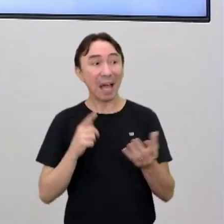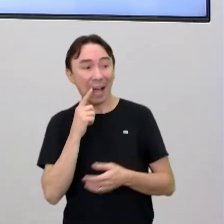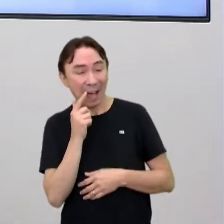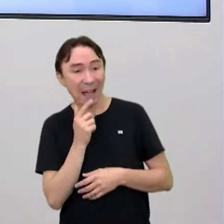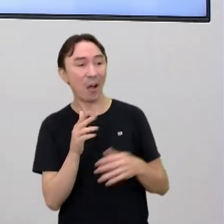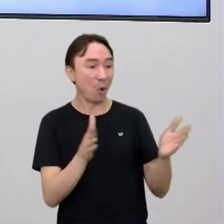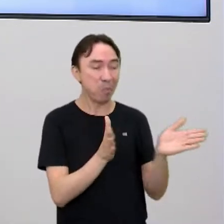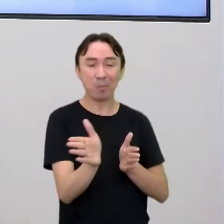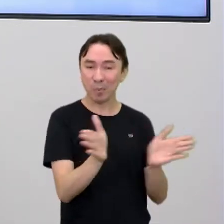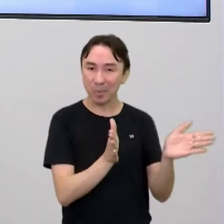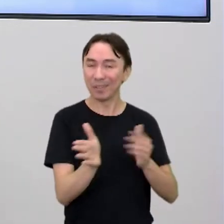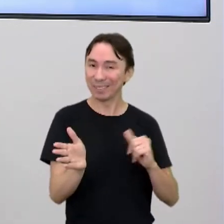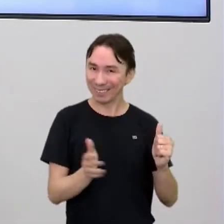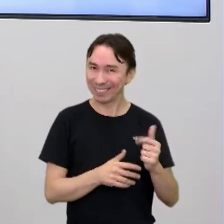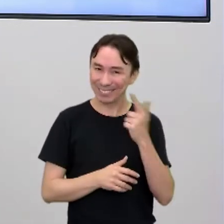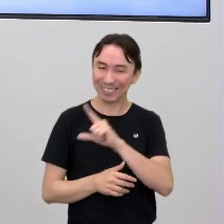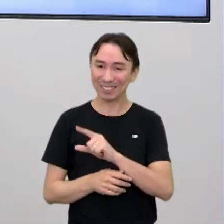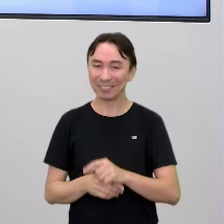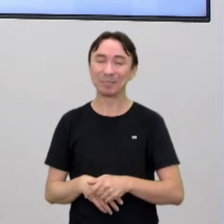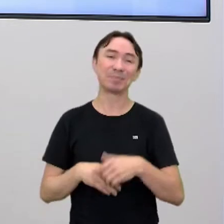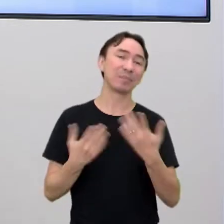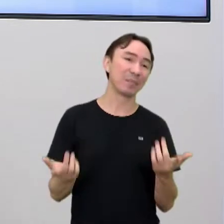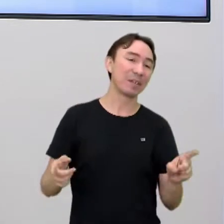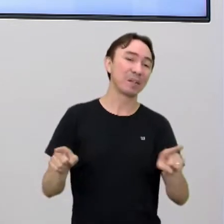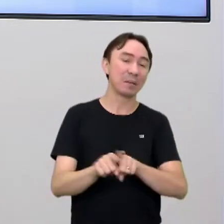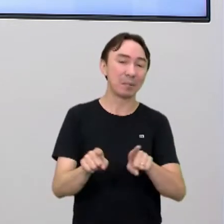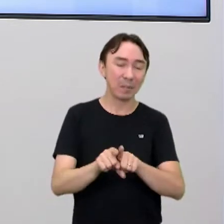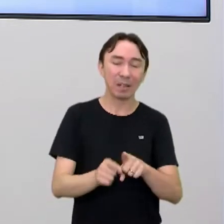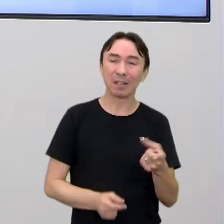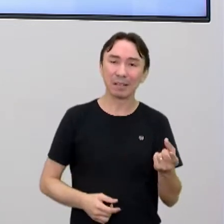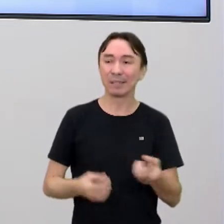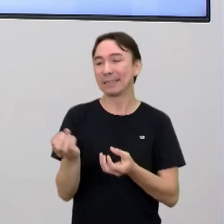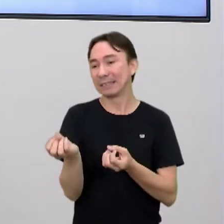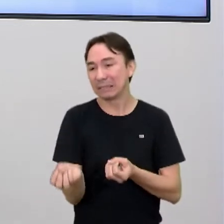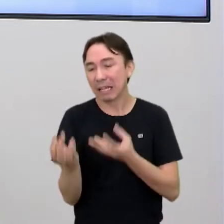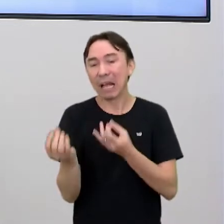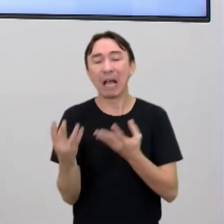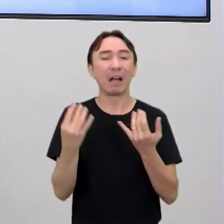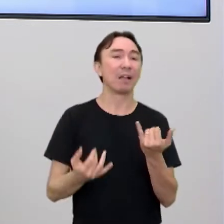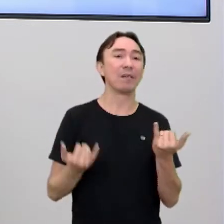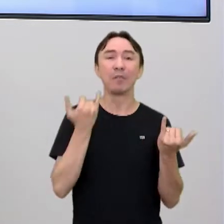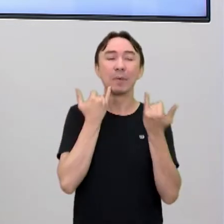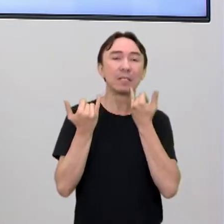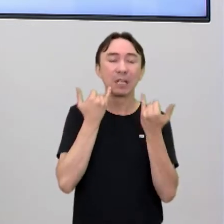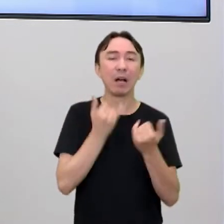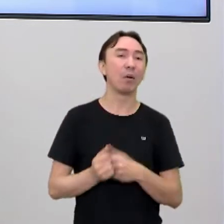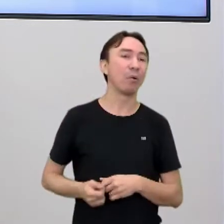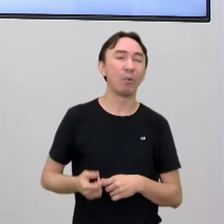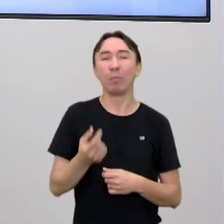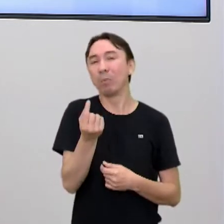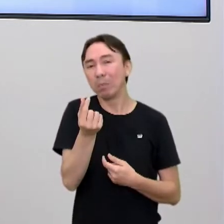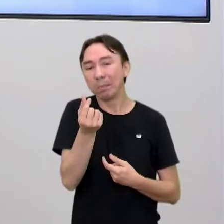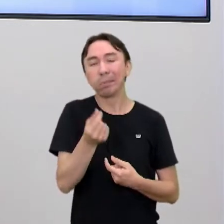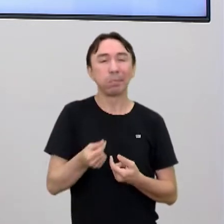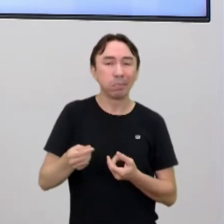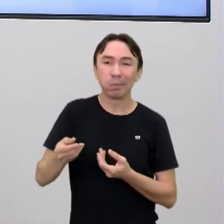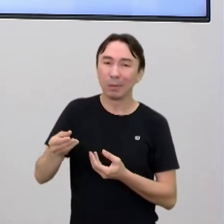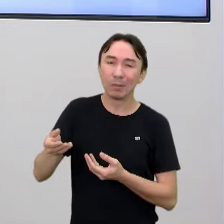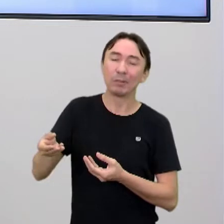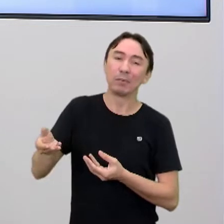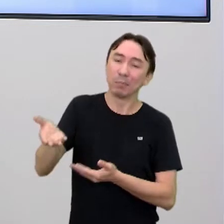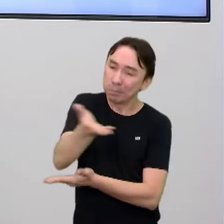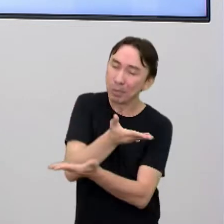fluxo de dados, o fluxo de capitais, O fluxo de